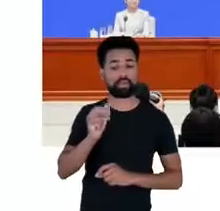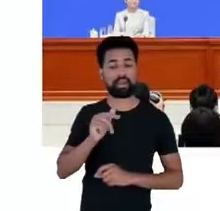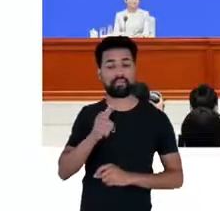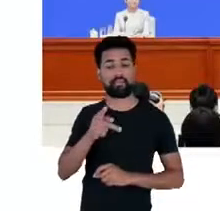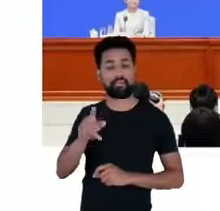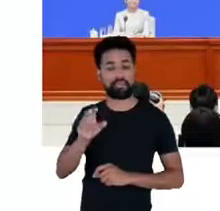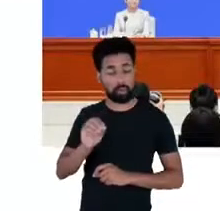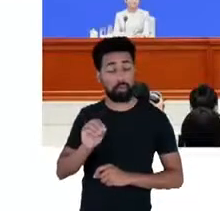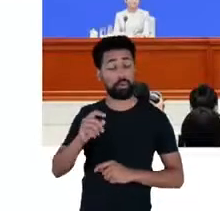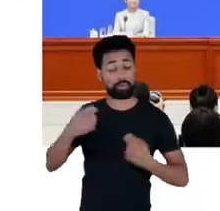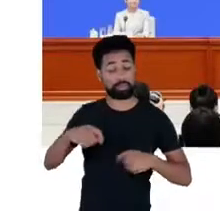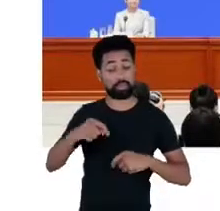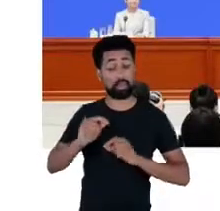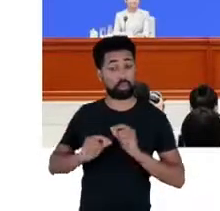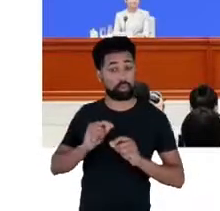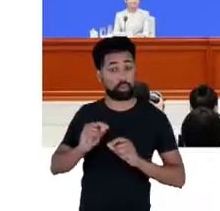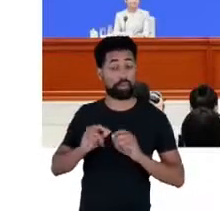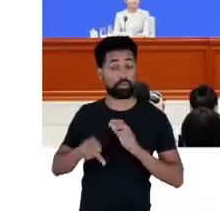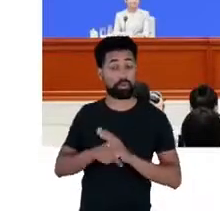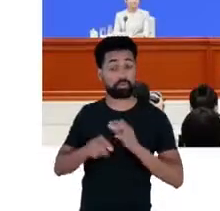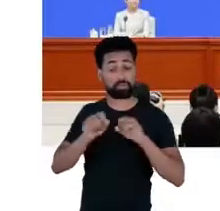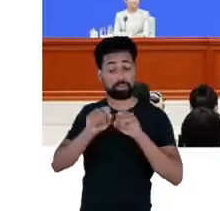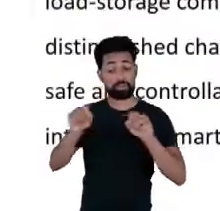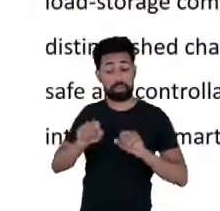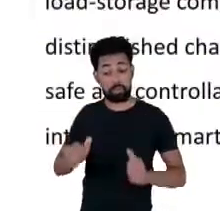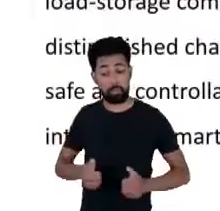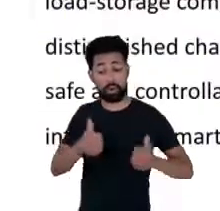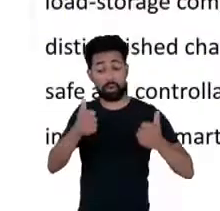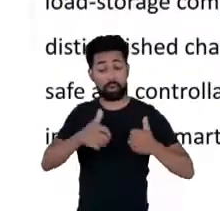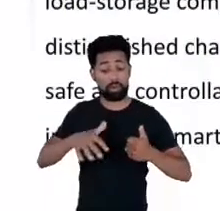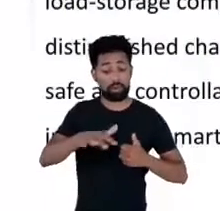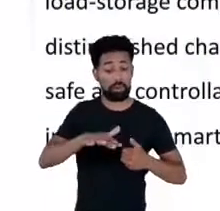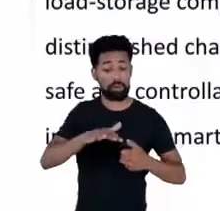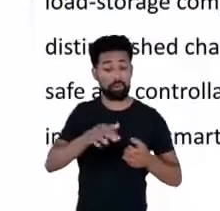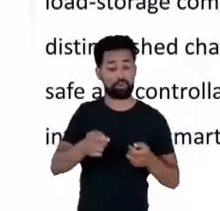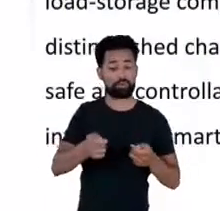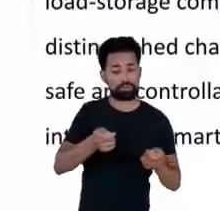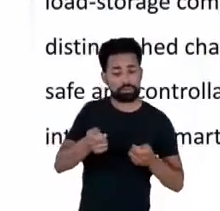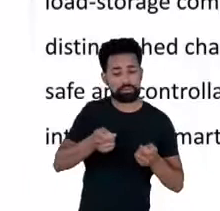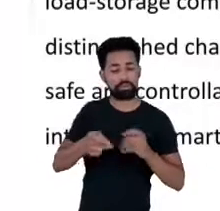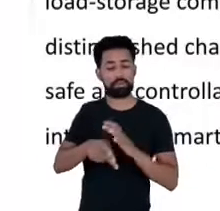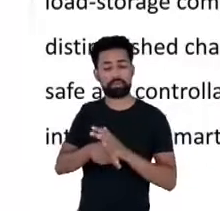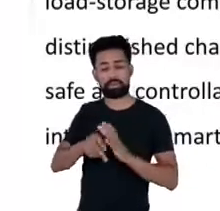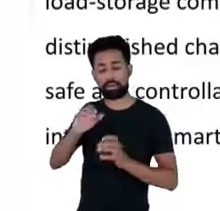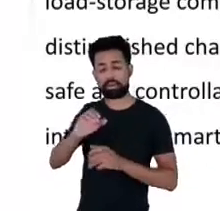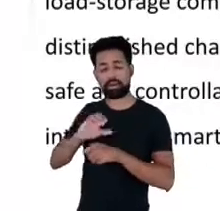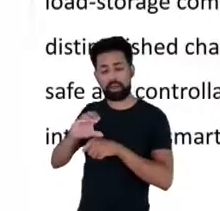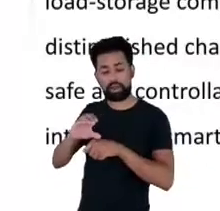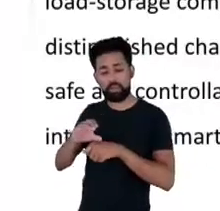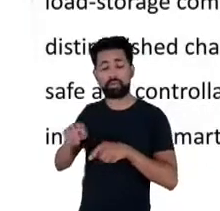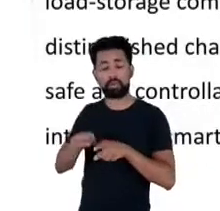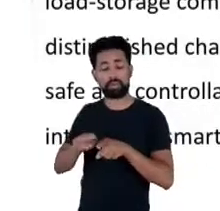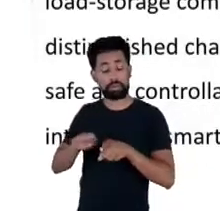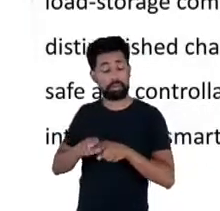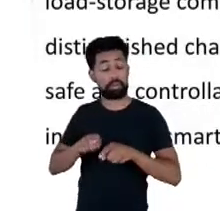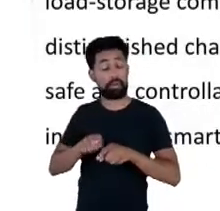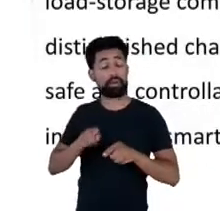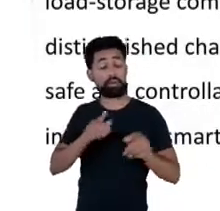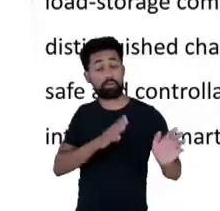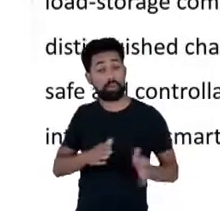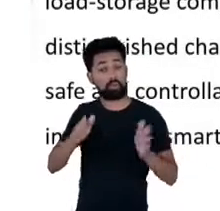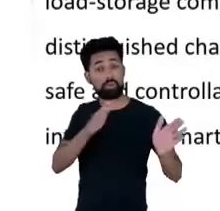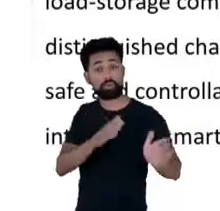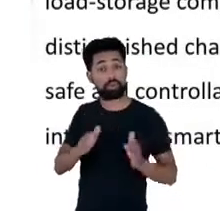sistema melhorado também no mercado, coordenando o mercado de carbono e o mercado de produção de energia. As características do